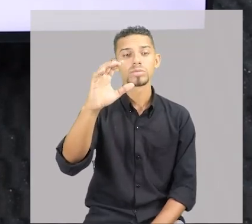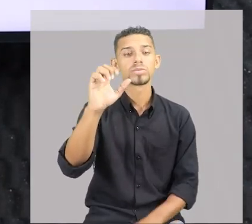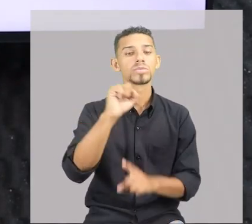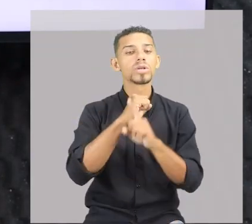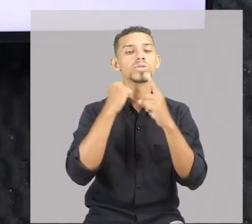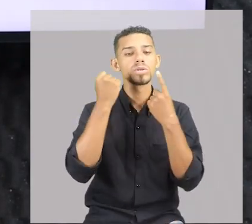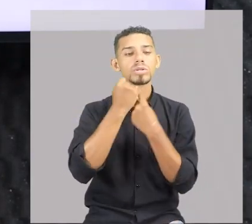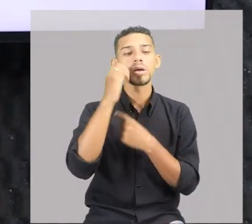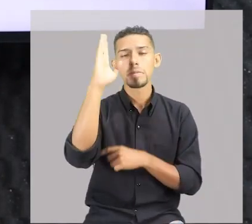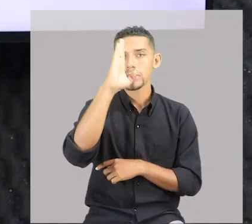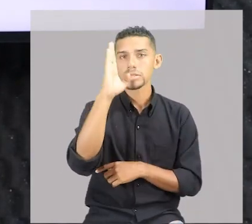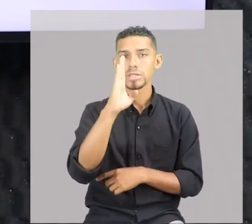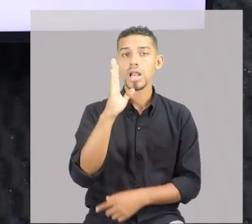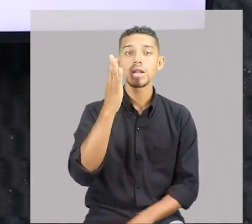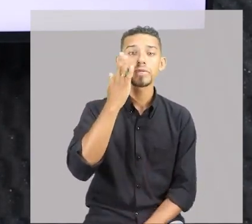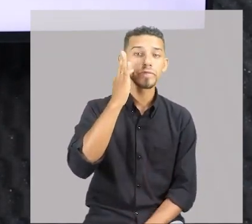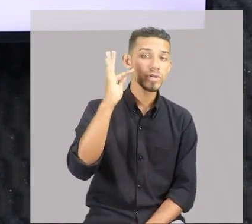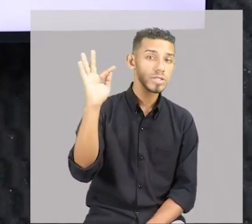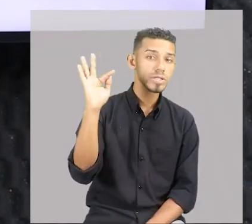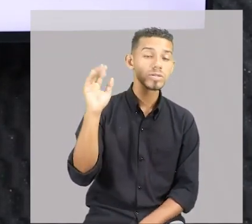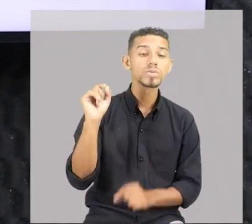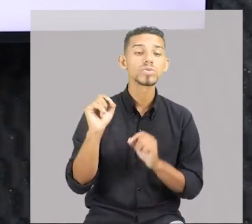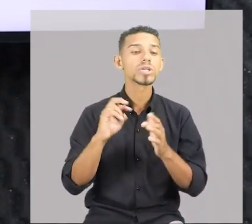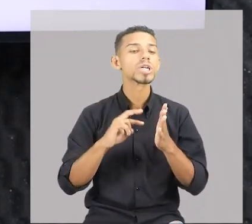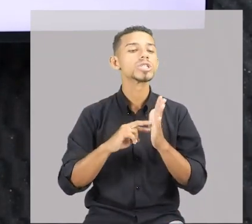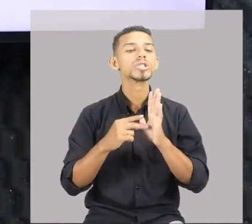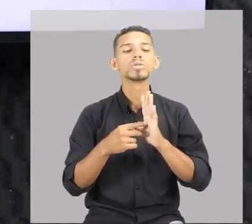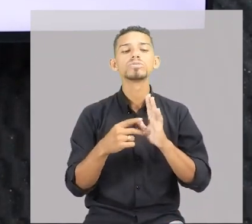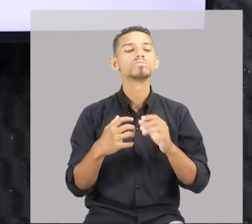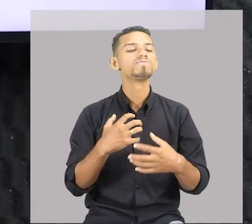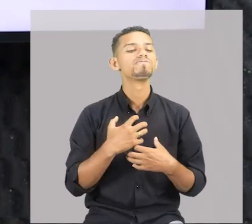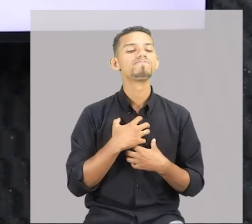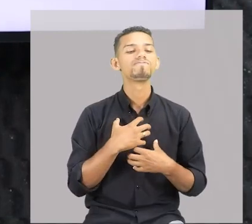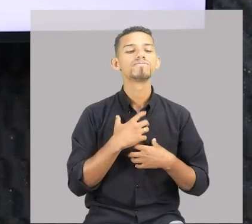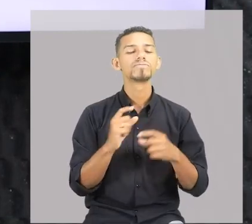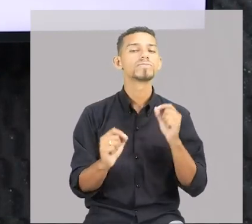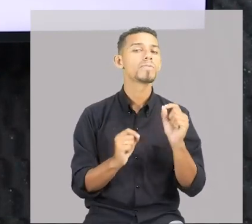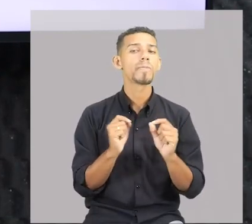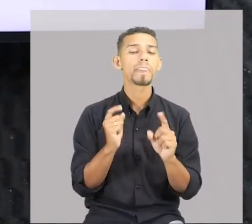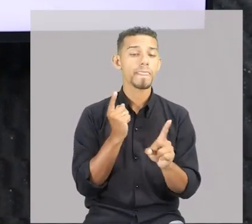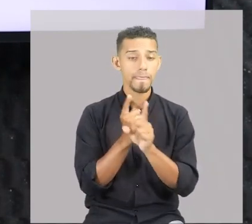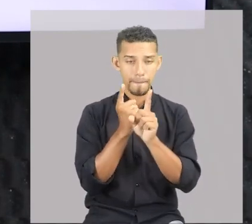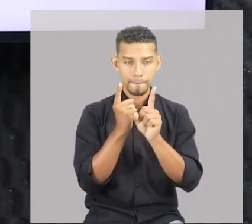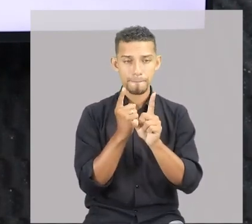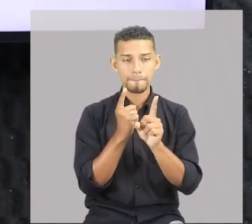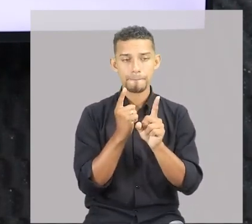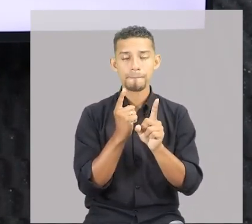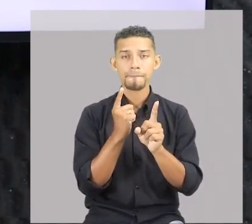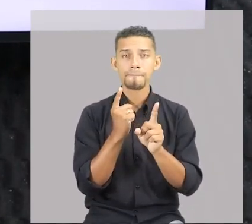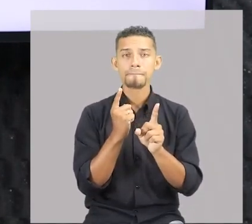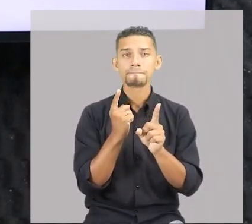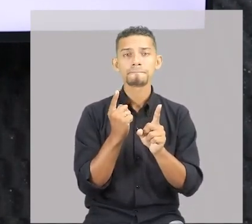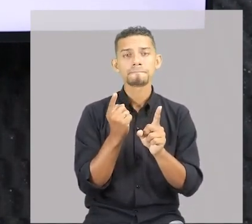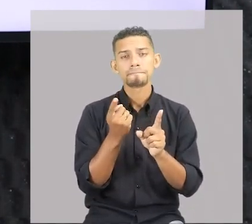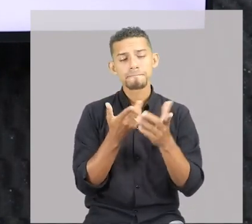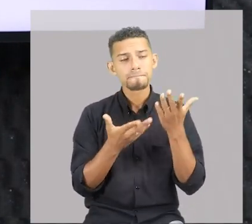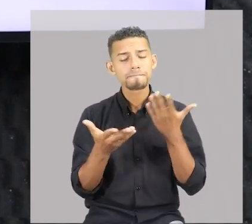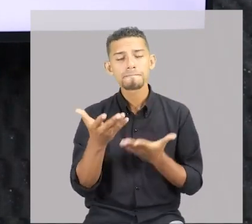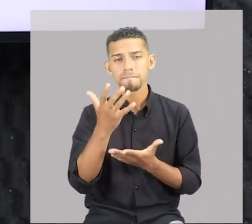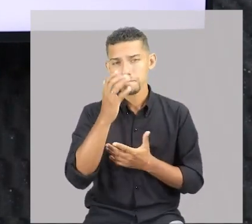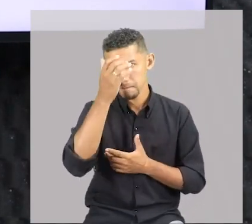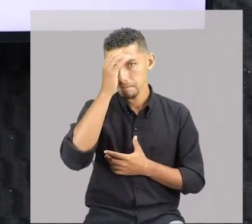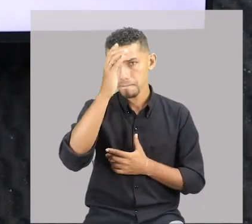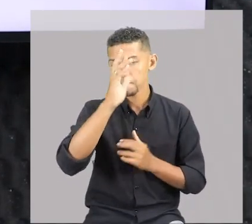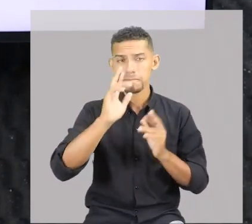das sociedades brasileira e francesa? O que esse tipo de evento, o que esses encontros de culturas